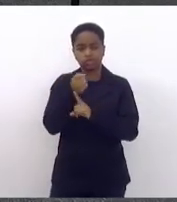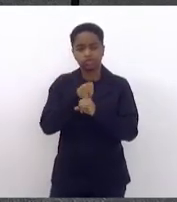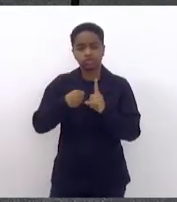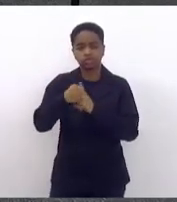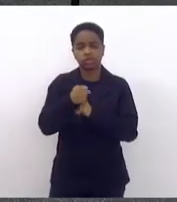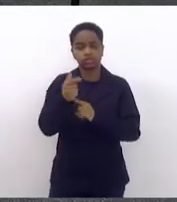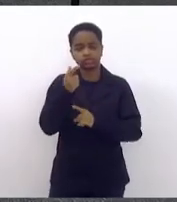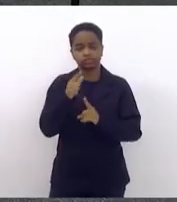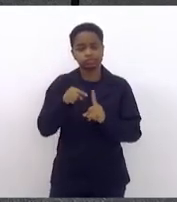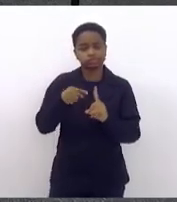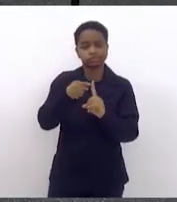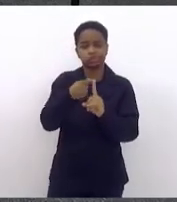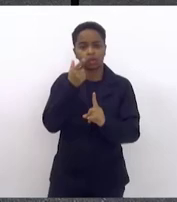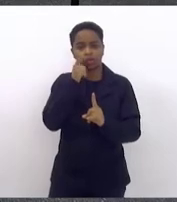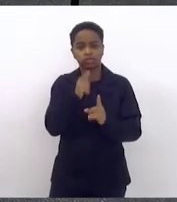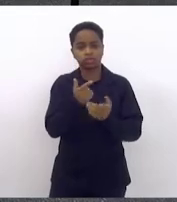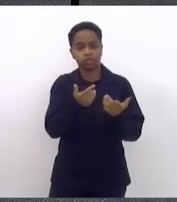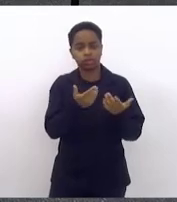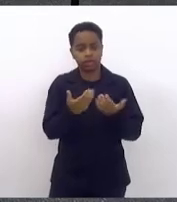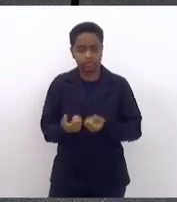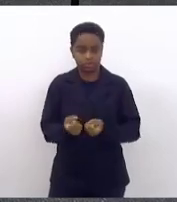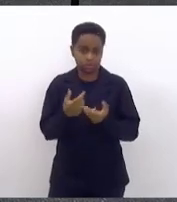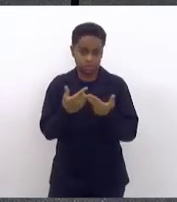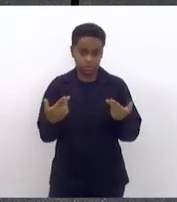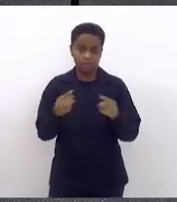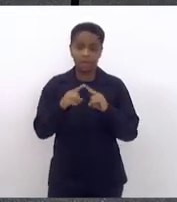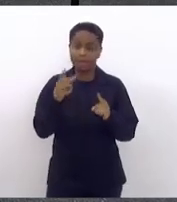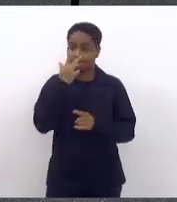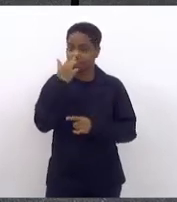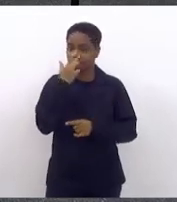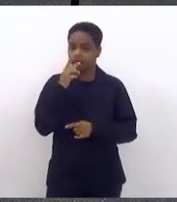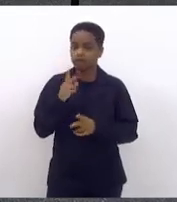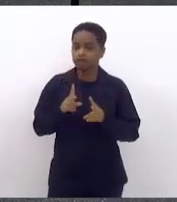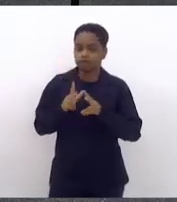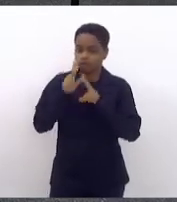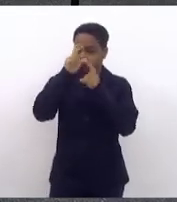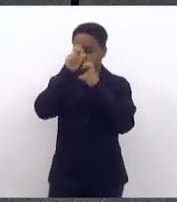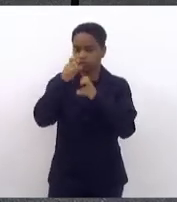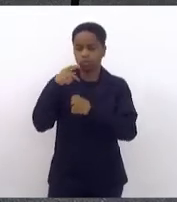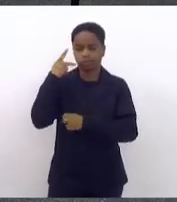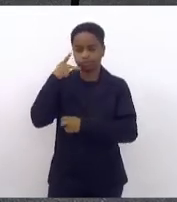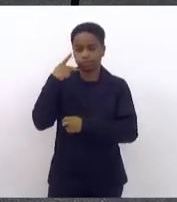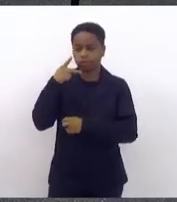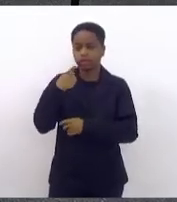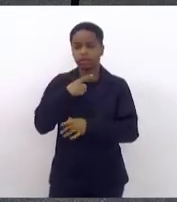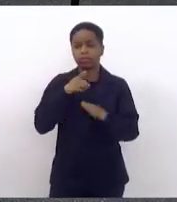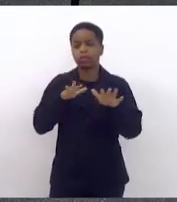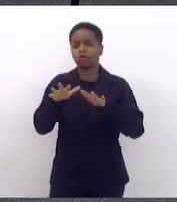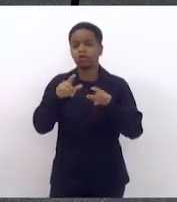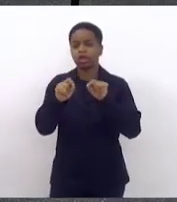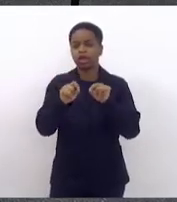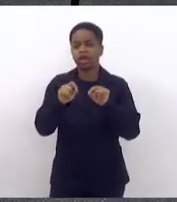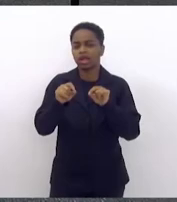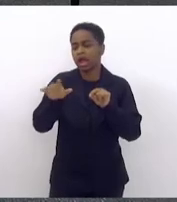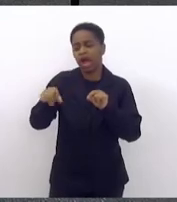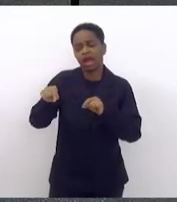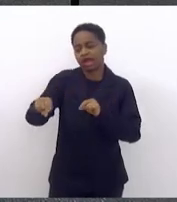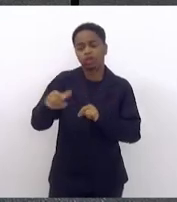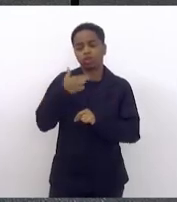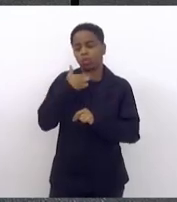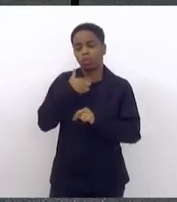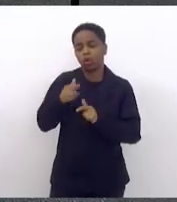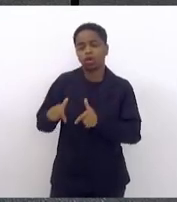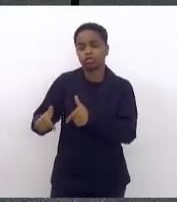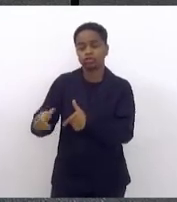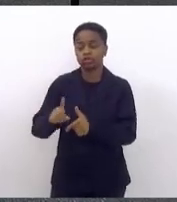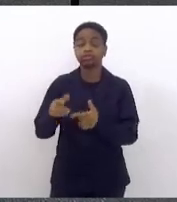tem, parece que as forças políticas se movimentam, lobbies, para dizer, não, espera aí, não mexe nisso. E aí a